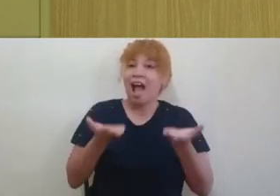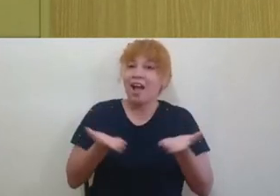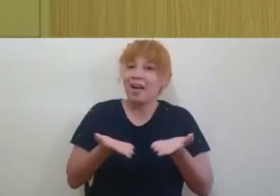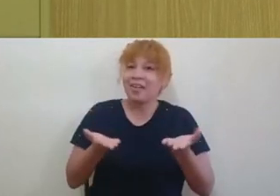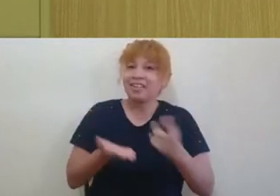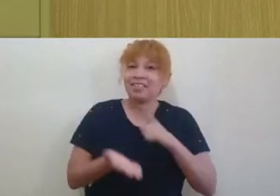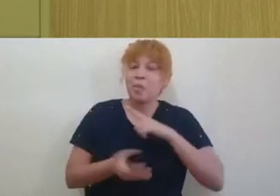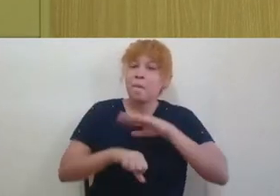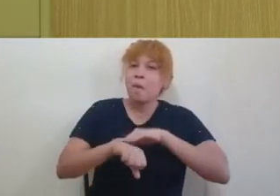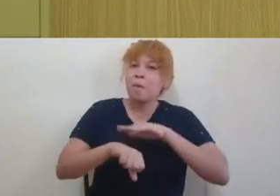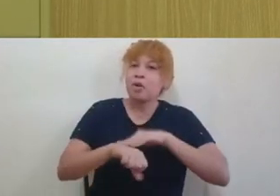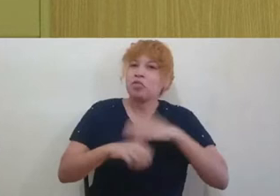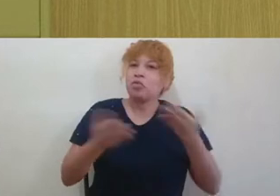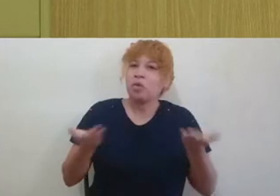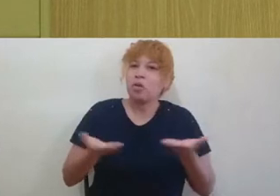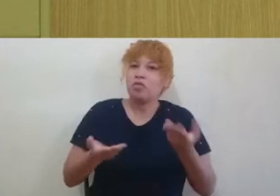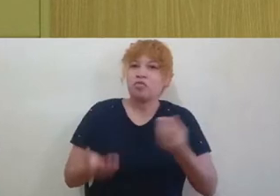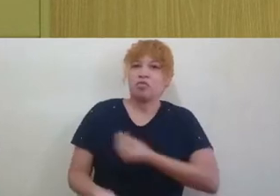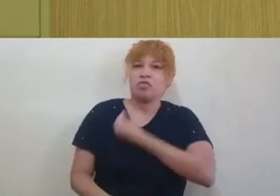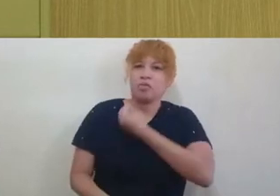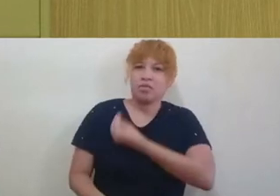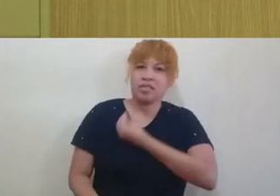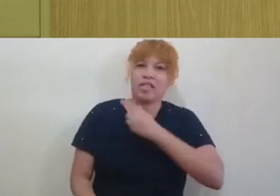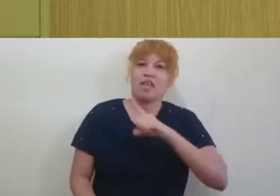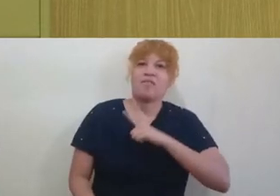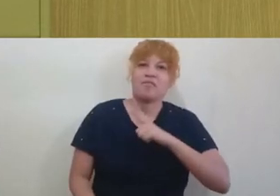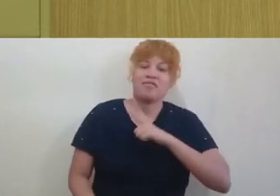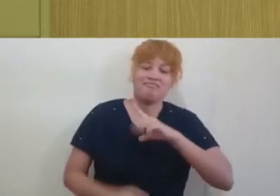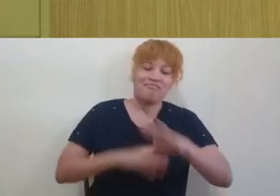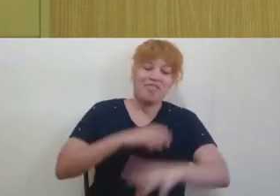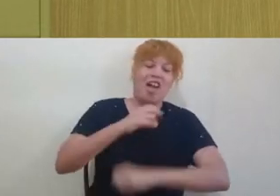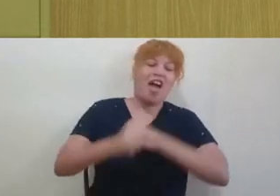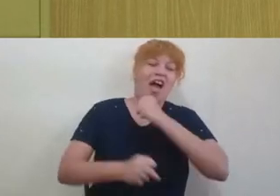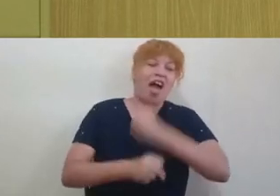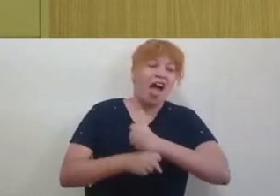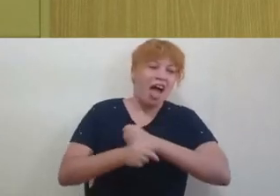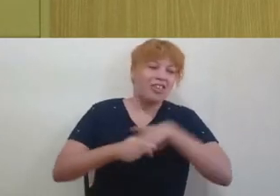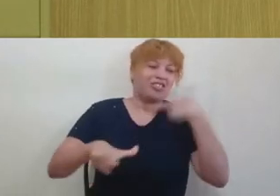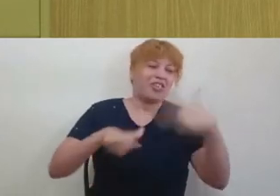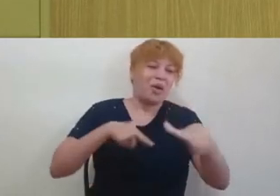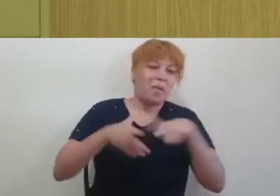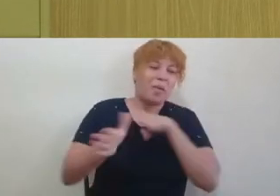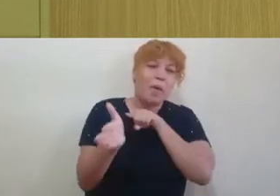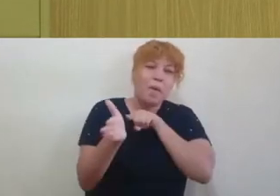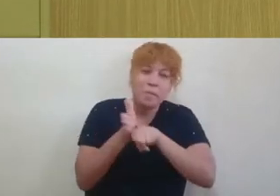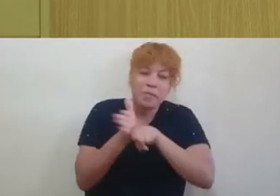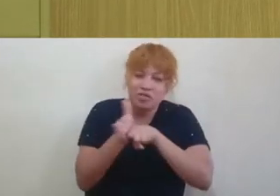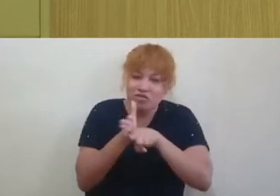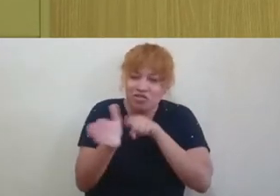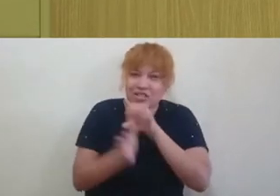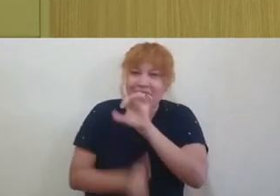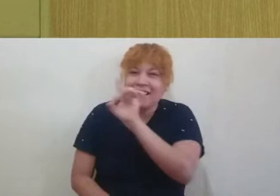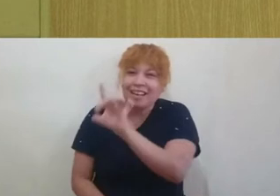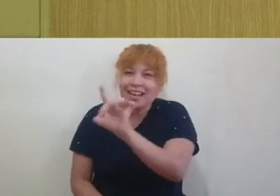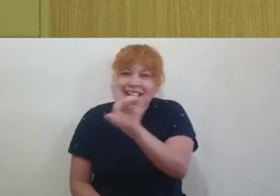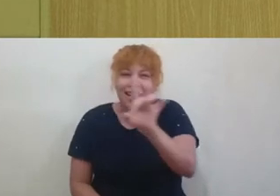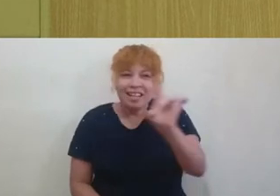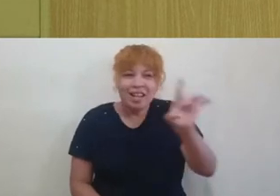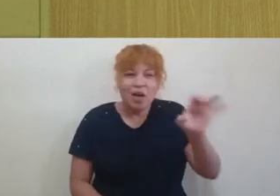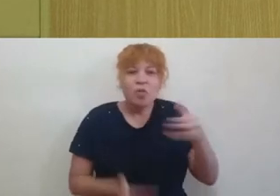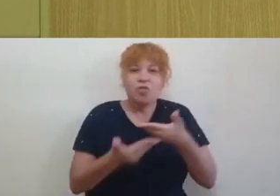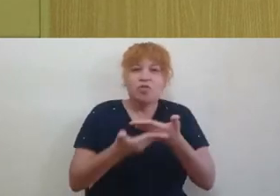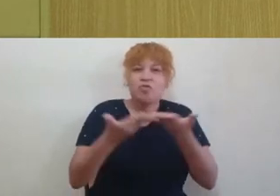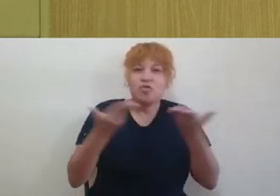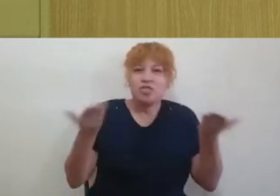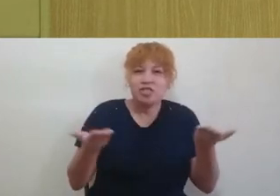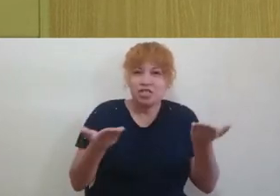dessa etapa. Então, dividindo com vocês esse momento, eu quero projetar um pouco o que vem em